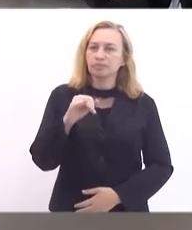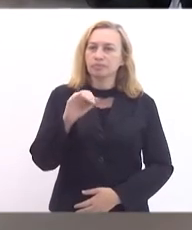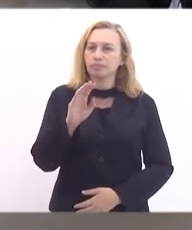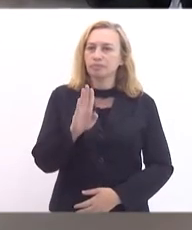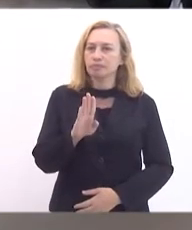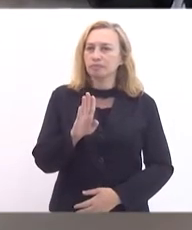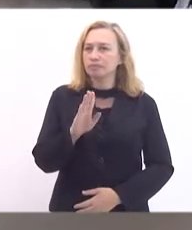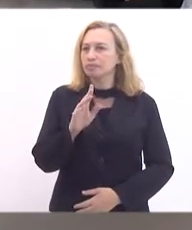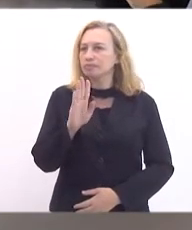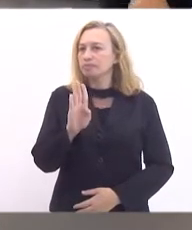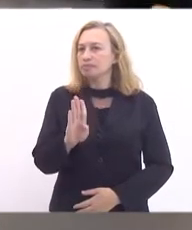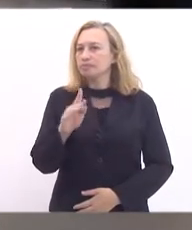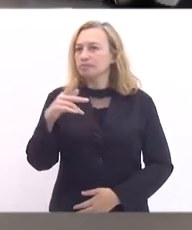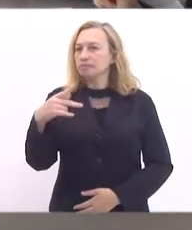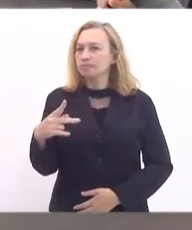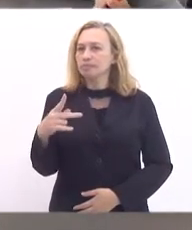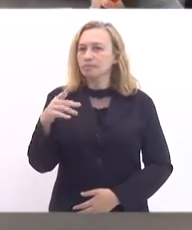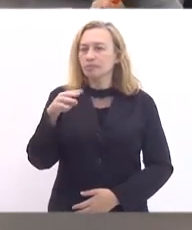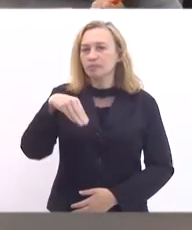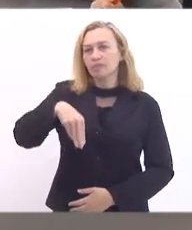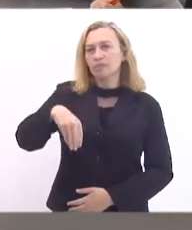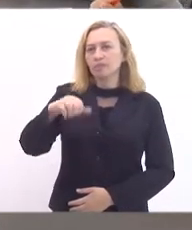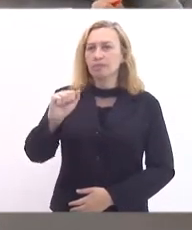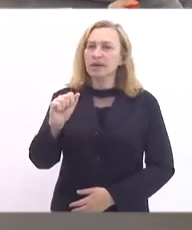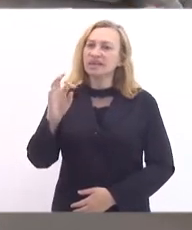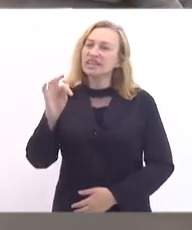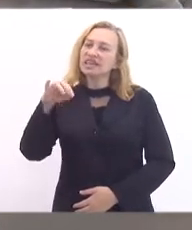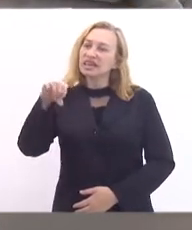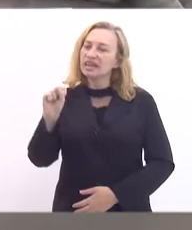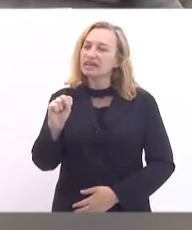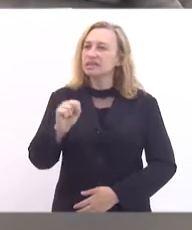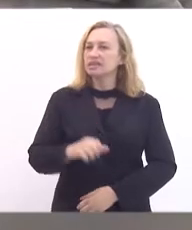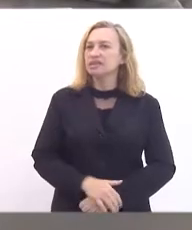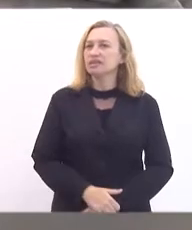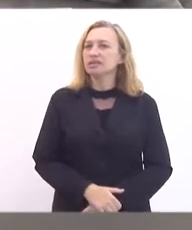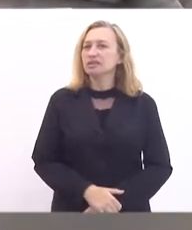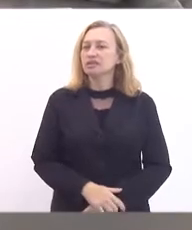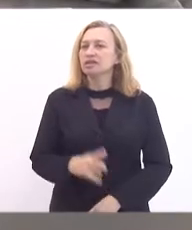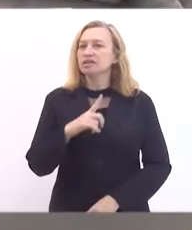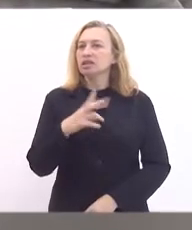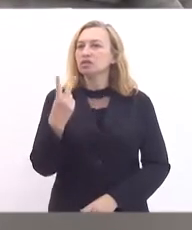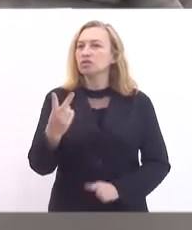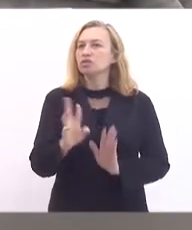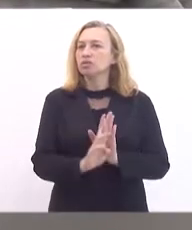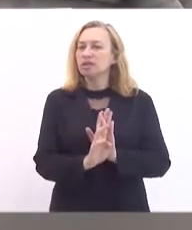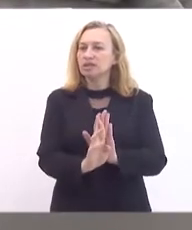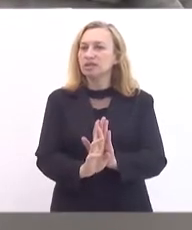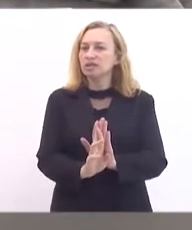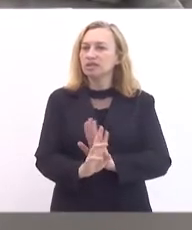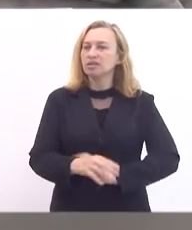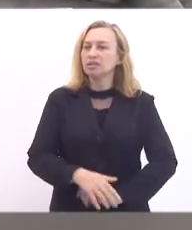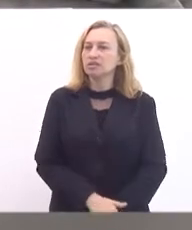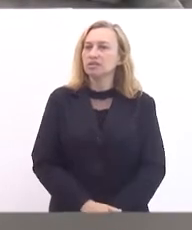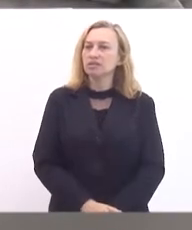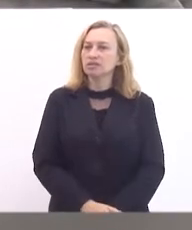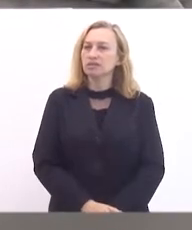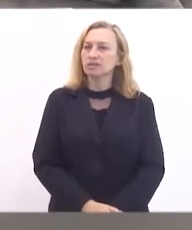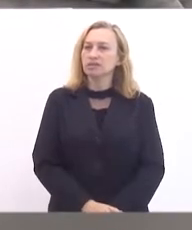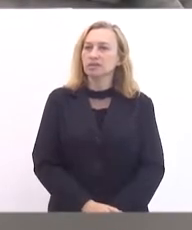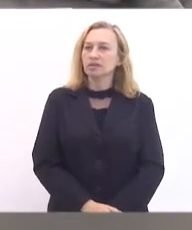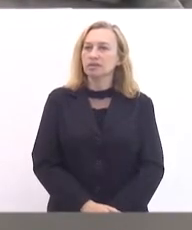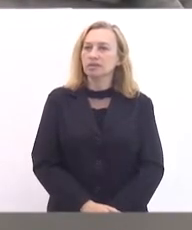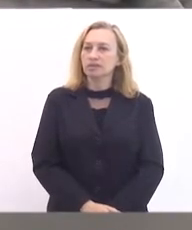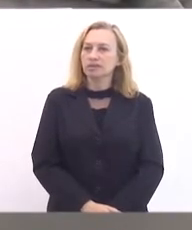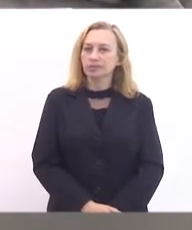o Matias Lopes Oi Seu Joaquim B tem duas representantes Matias Lopes